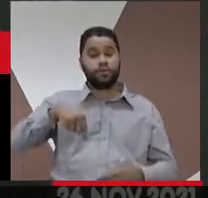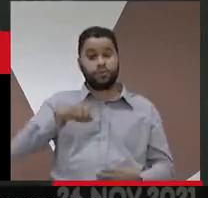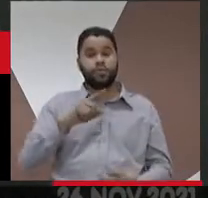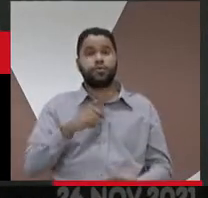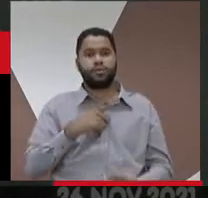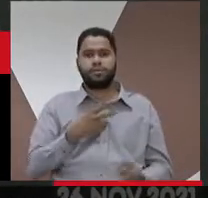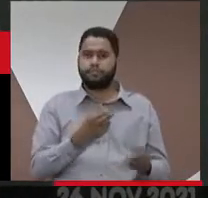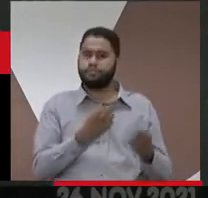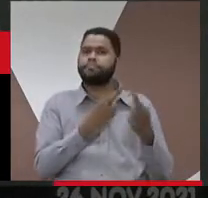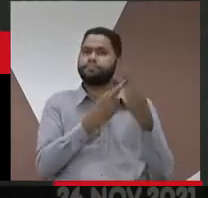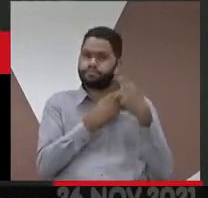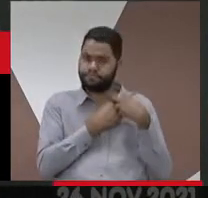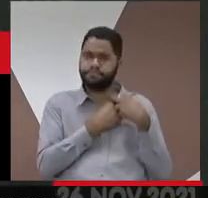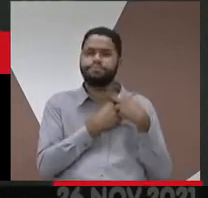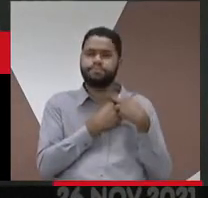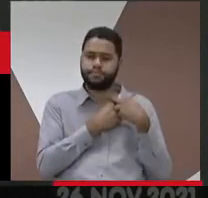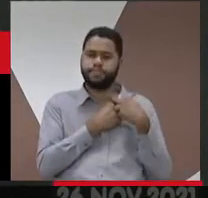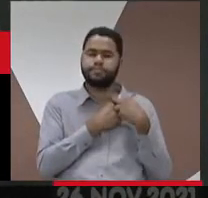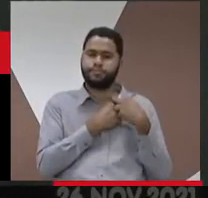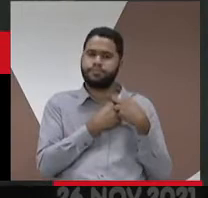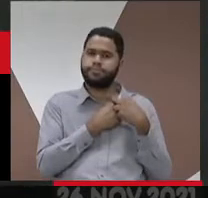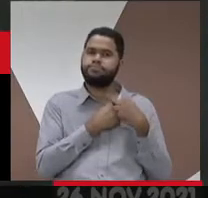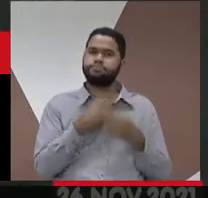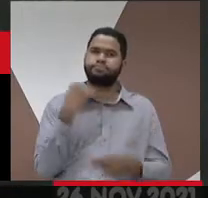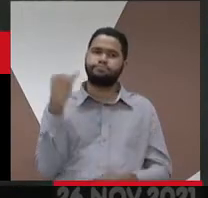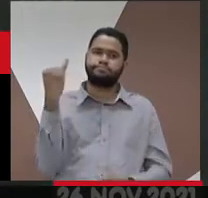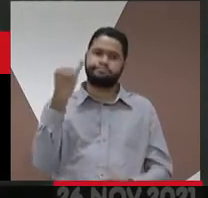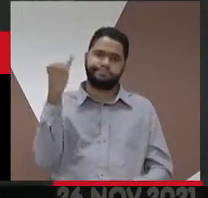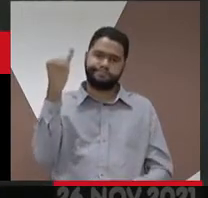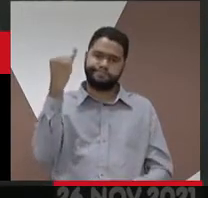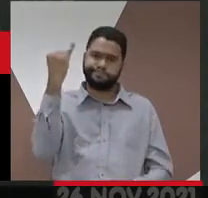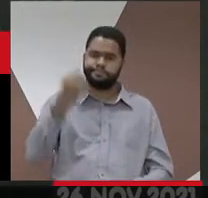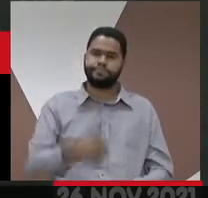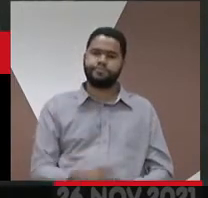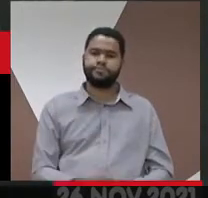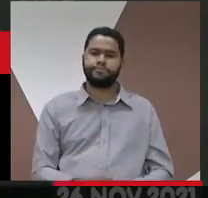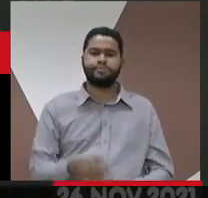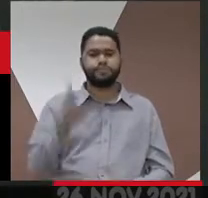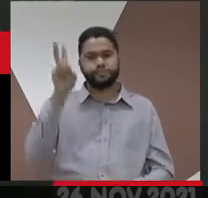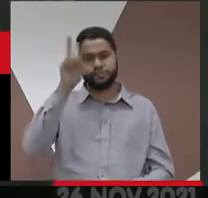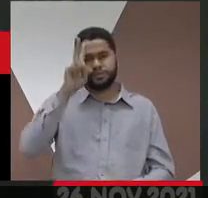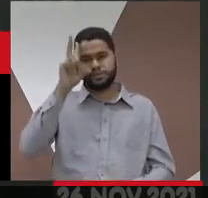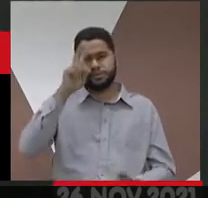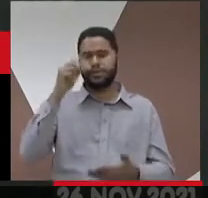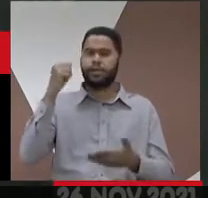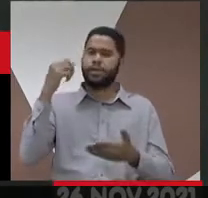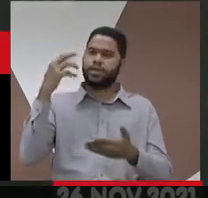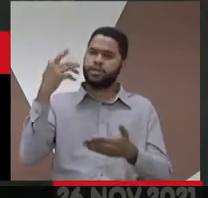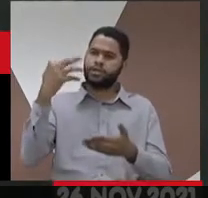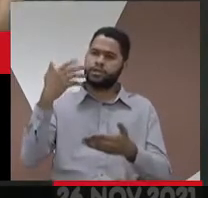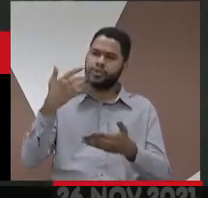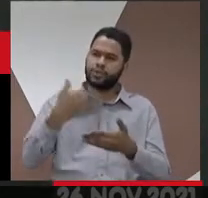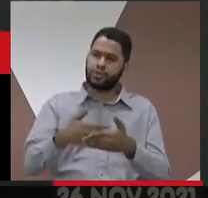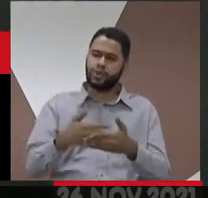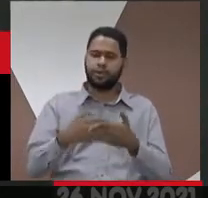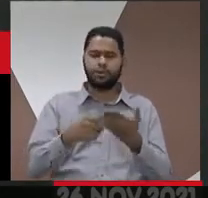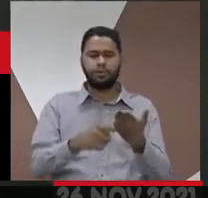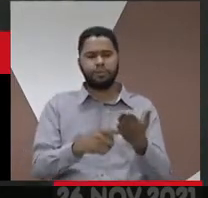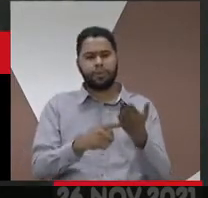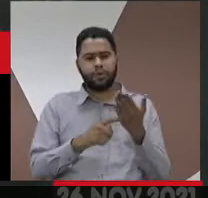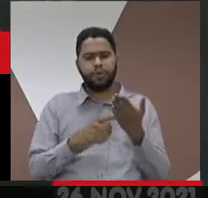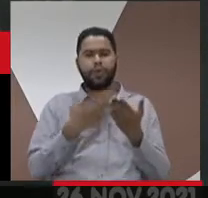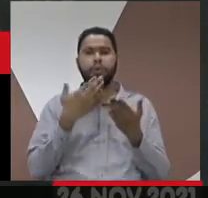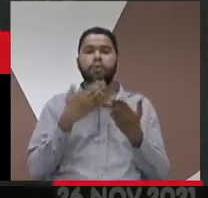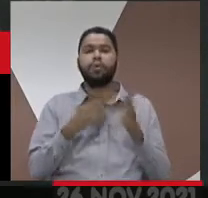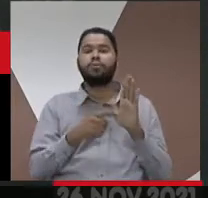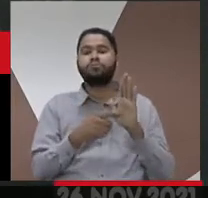uma missão muito grande. A história vai mostrar qual o